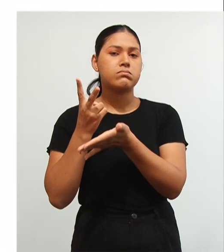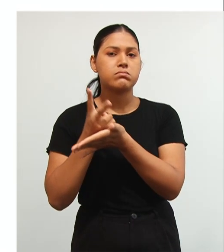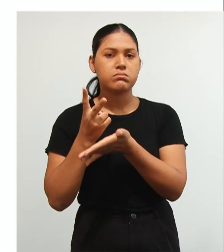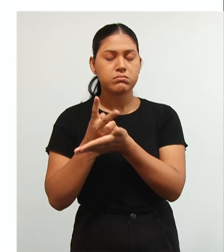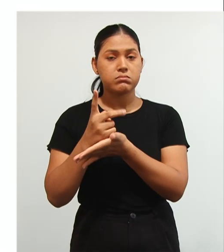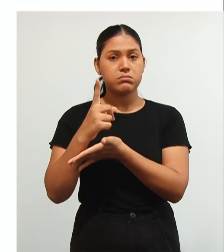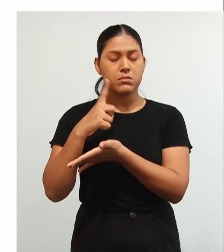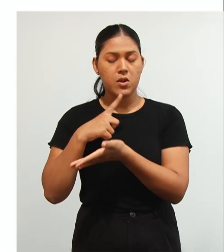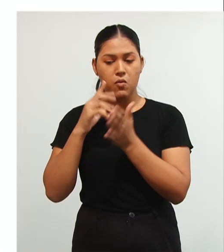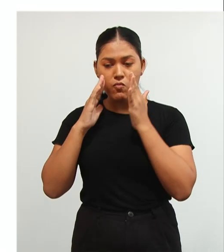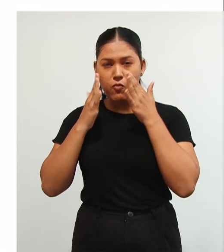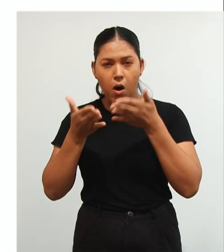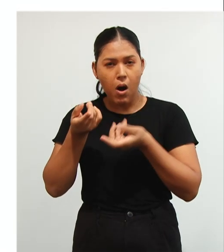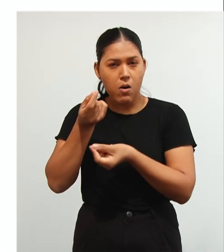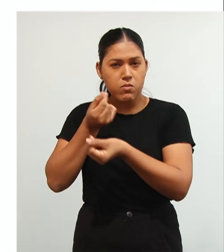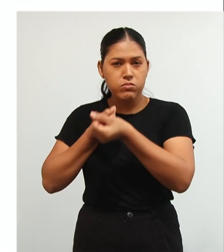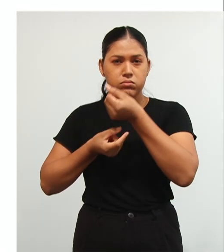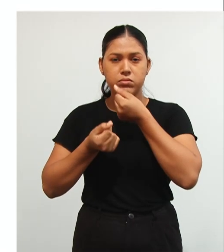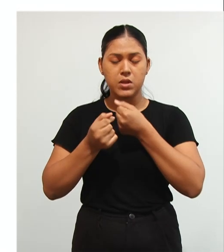do mundo.